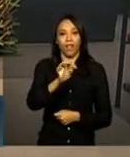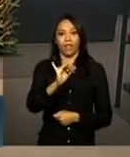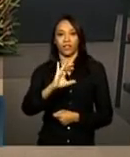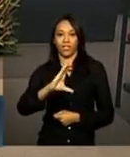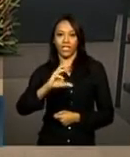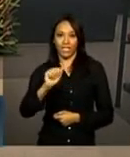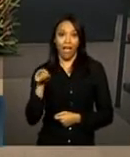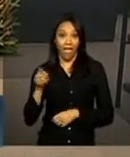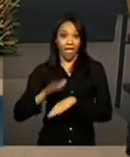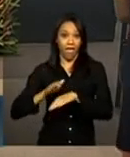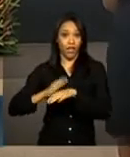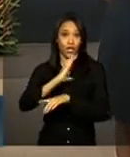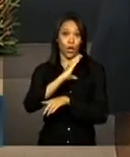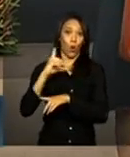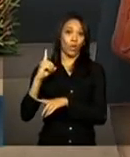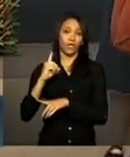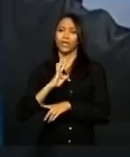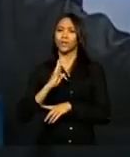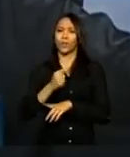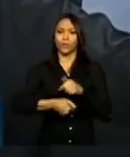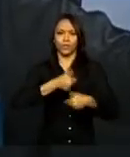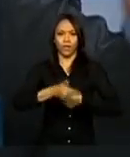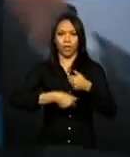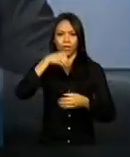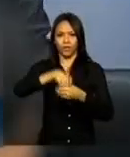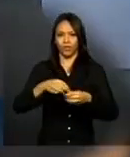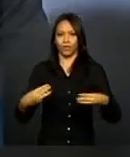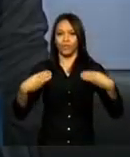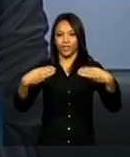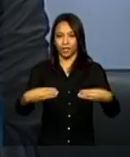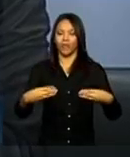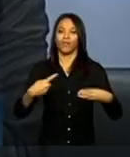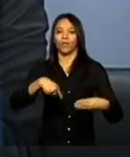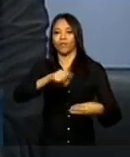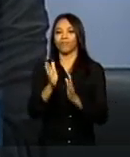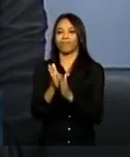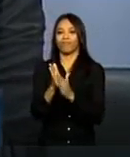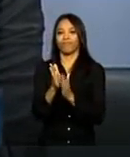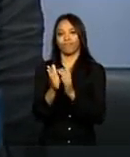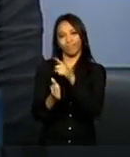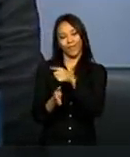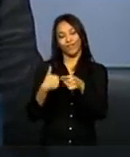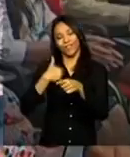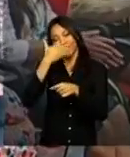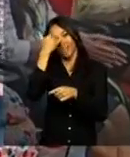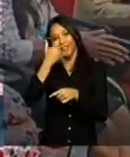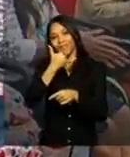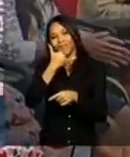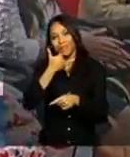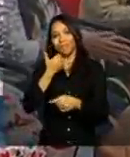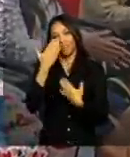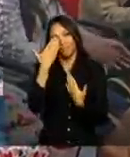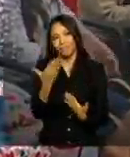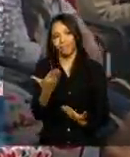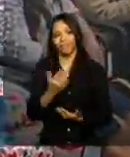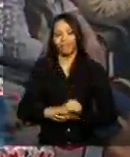quem coordena todas as nossas ações do Ministério. Então, queria agradecer muito a ela, uma salva de palmas a ela. Eu tinha me esquecido. Obrigado.